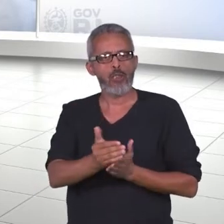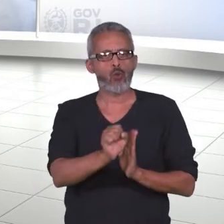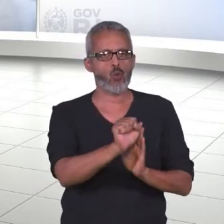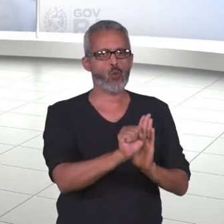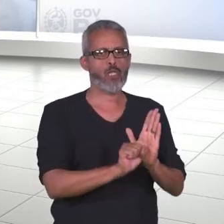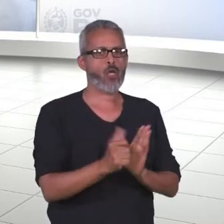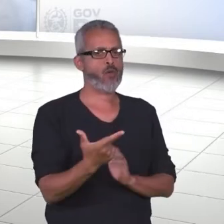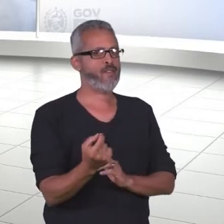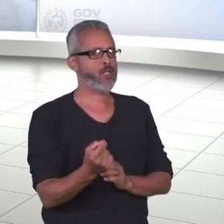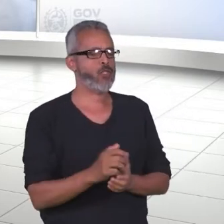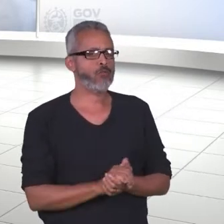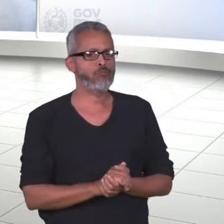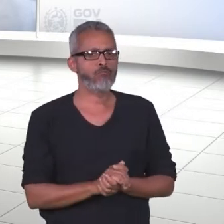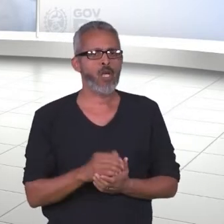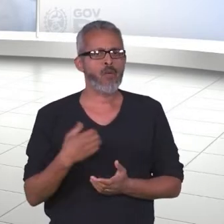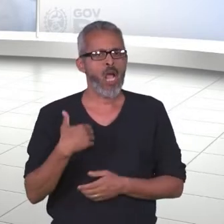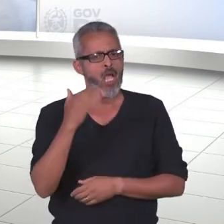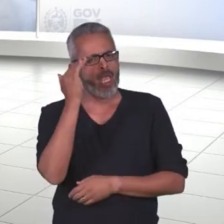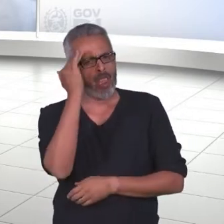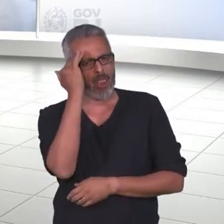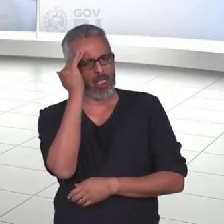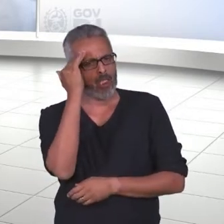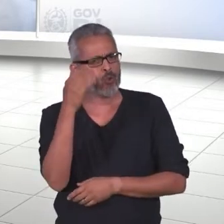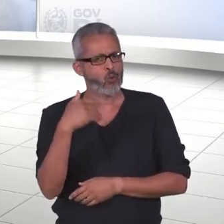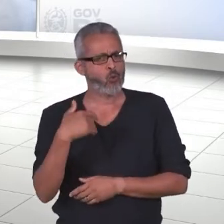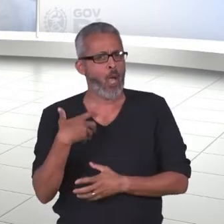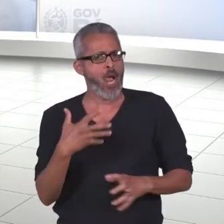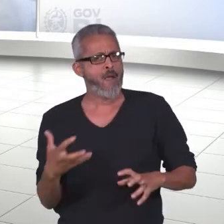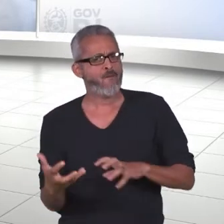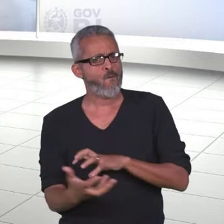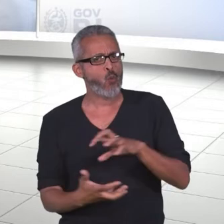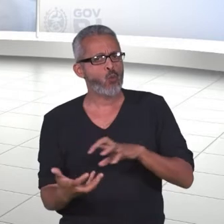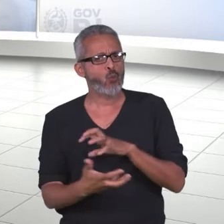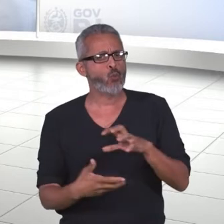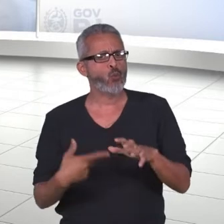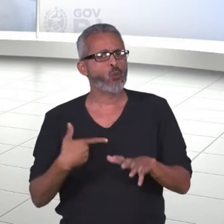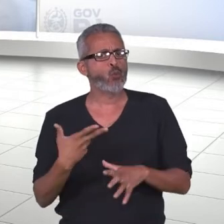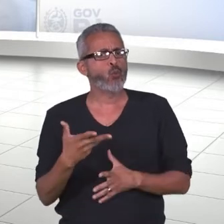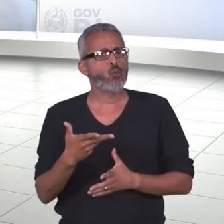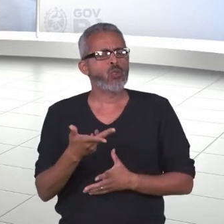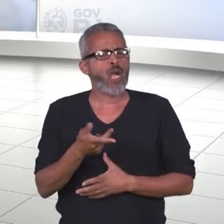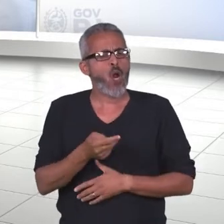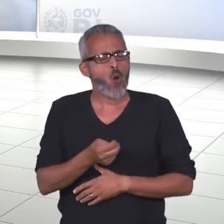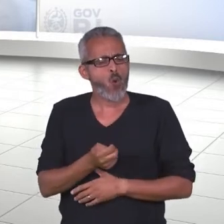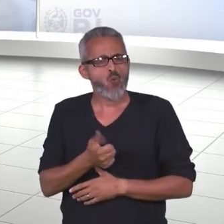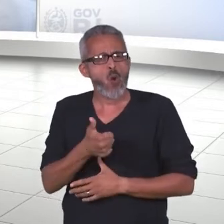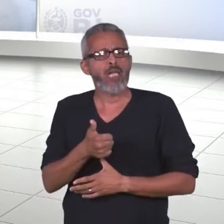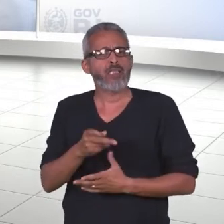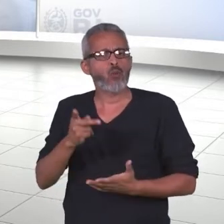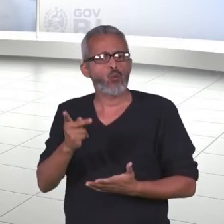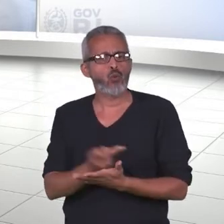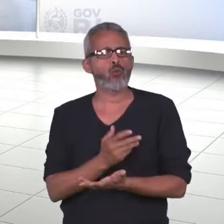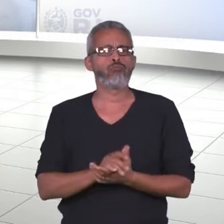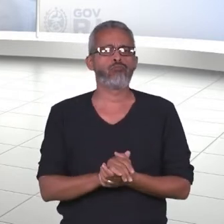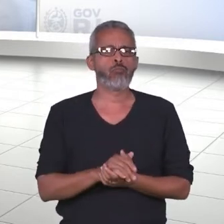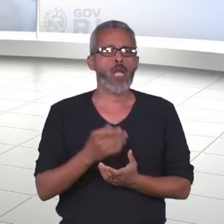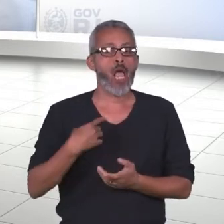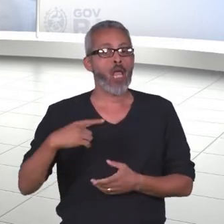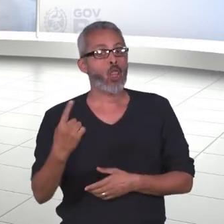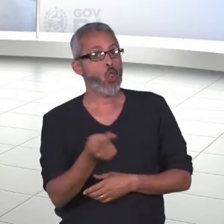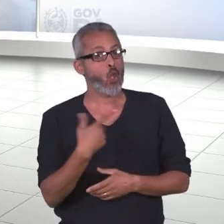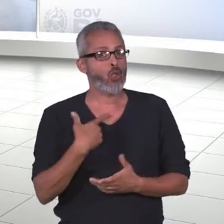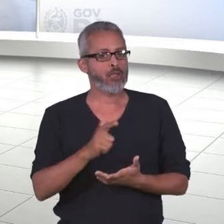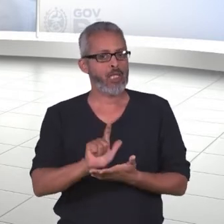início do século XX, a fim de entendermos a revolução que estava prestes a acontecer em